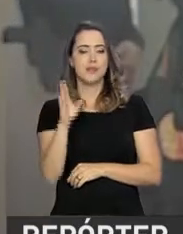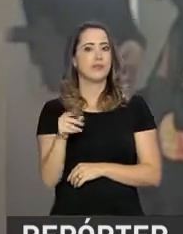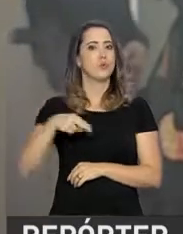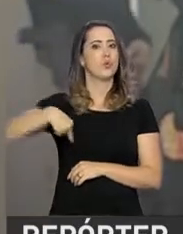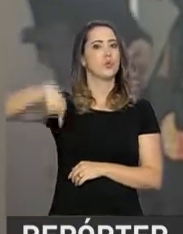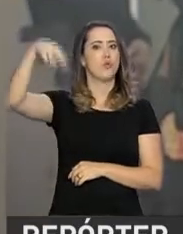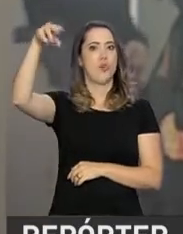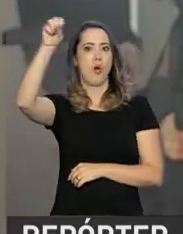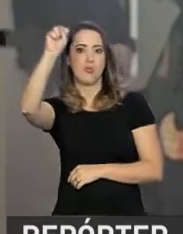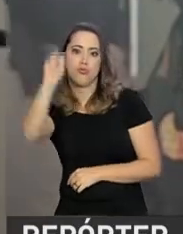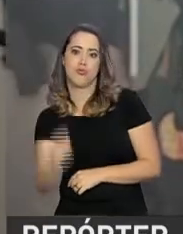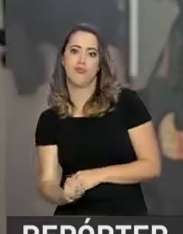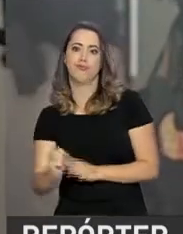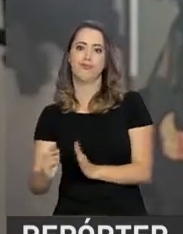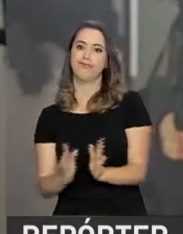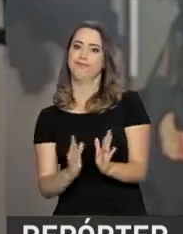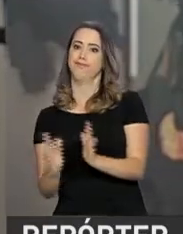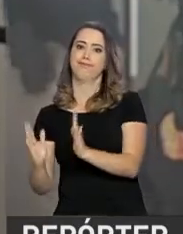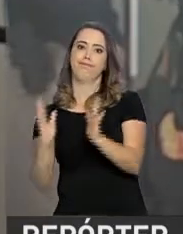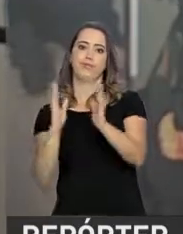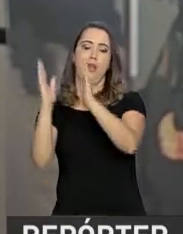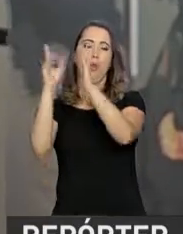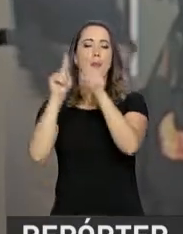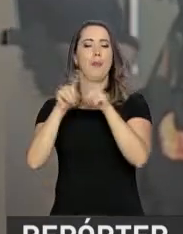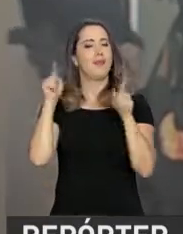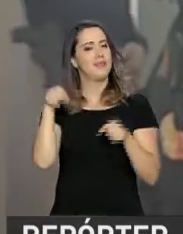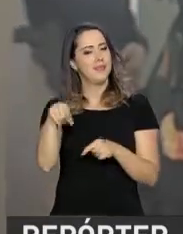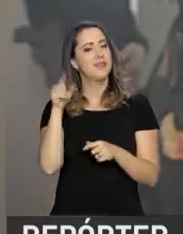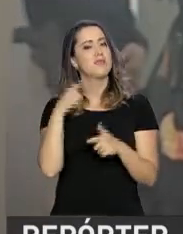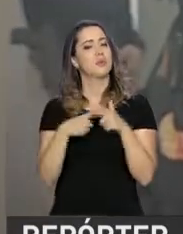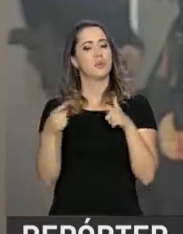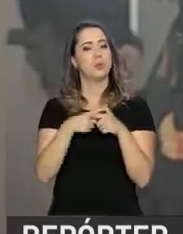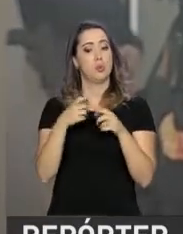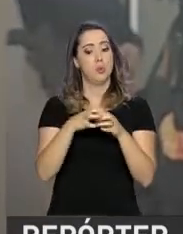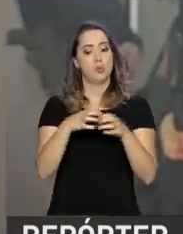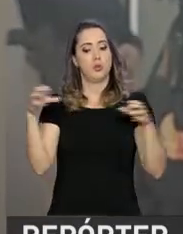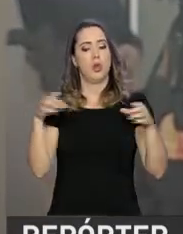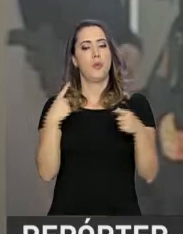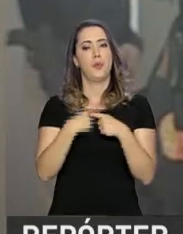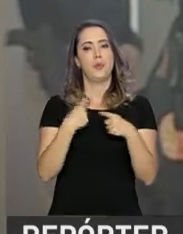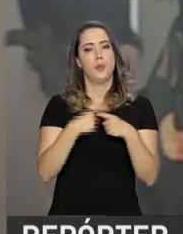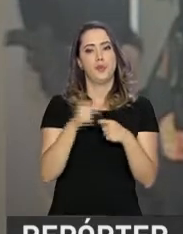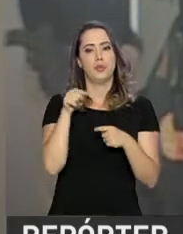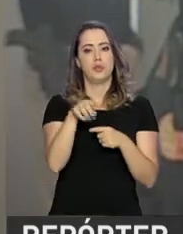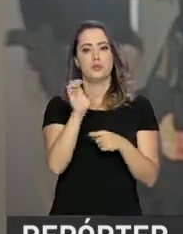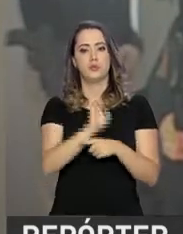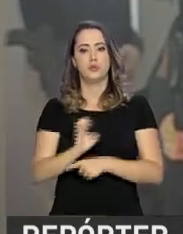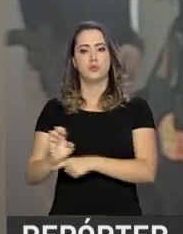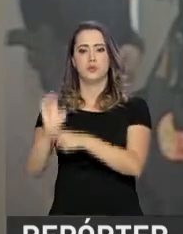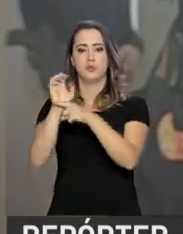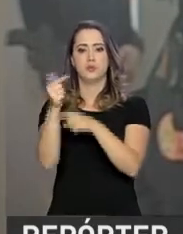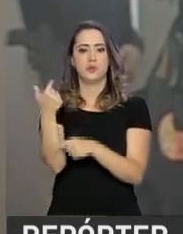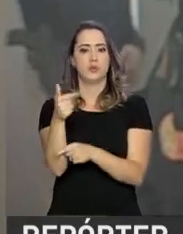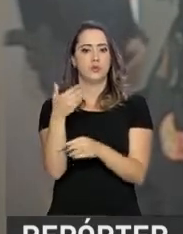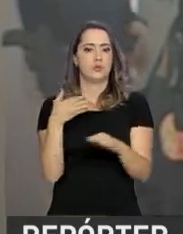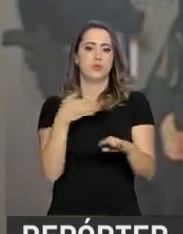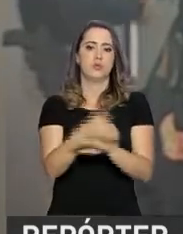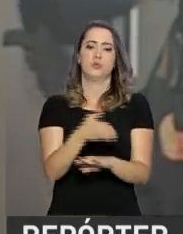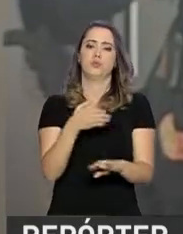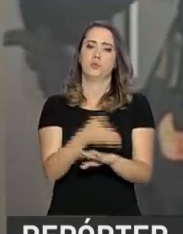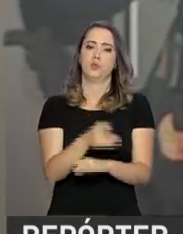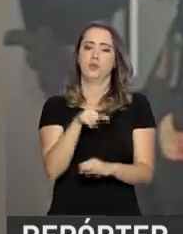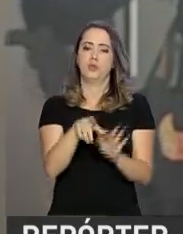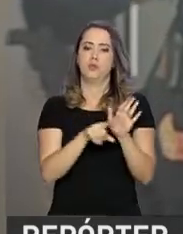sul. Mas o problema da exploração sexual pode ser bem maior, já que as rodovias estaduais não fizeram parte